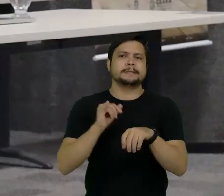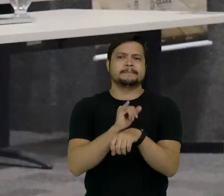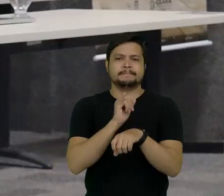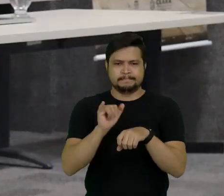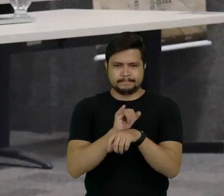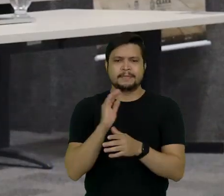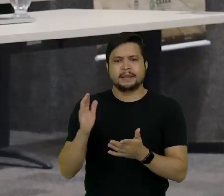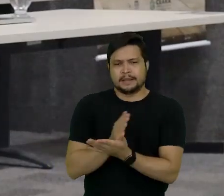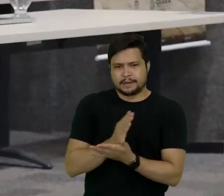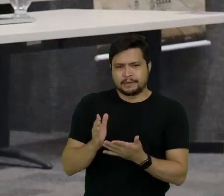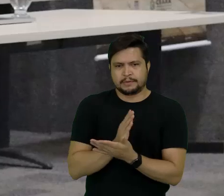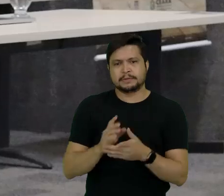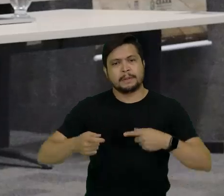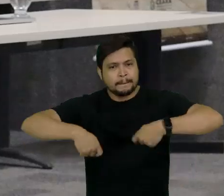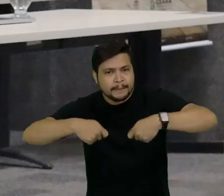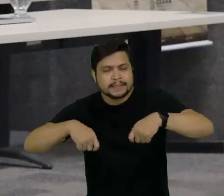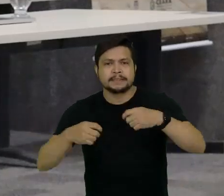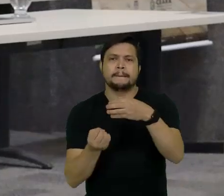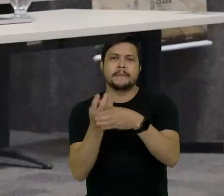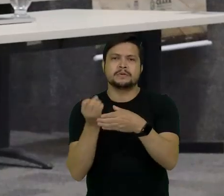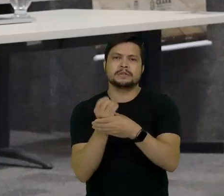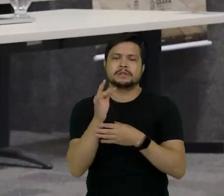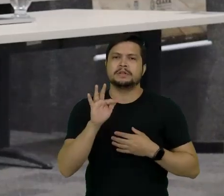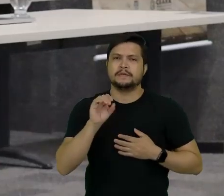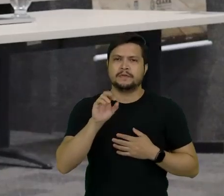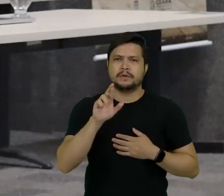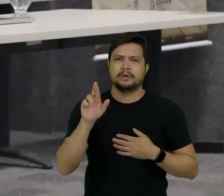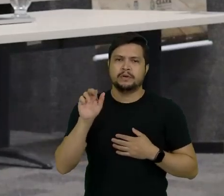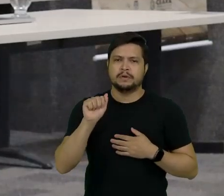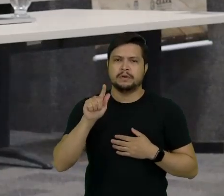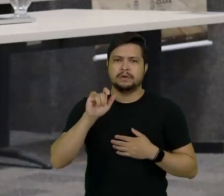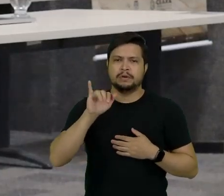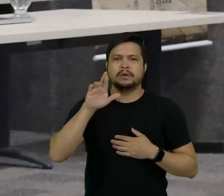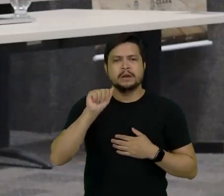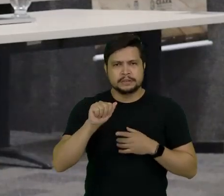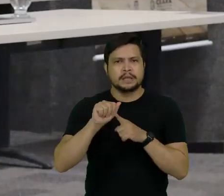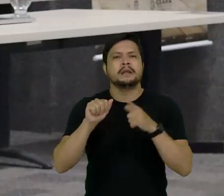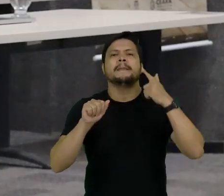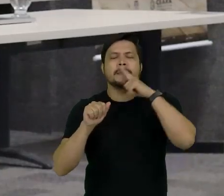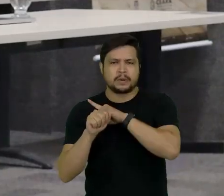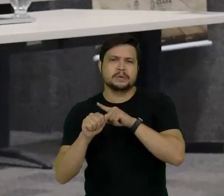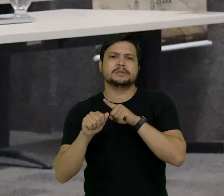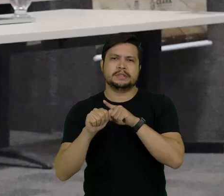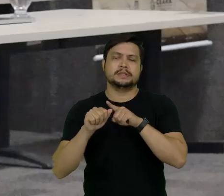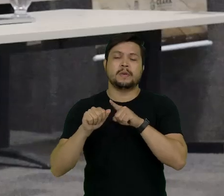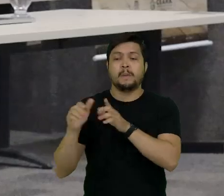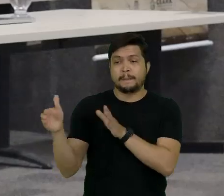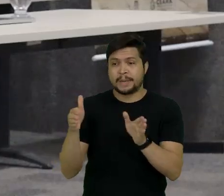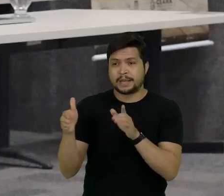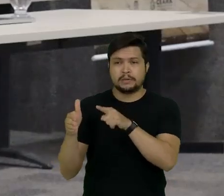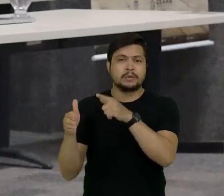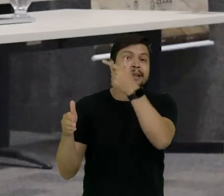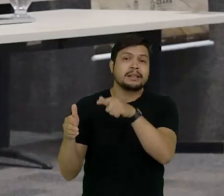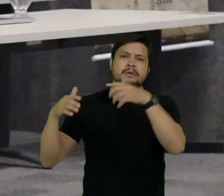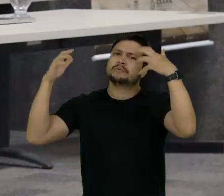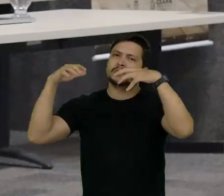que combinar algumas estratégias e tem que produzir forrageira para aguentar a época seca. Porque nas